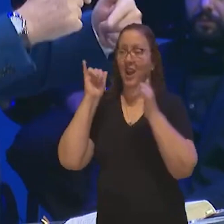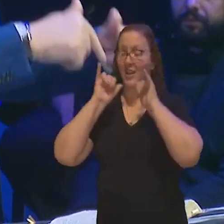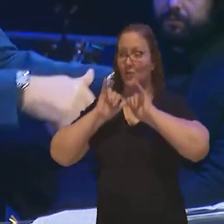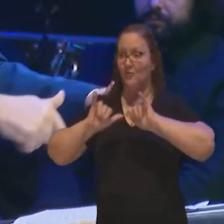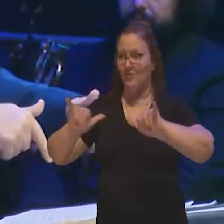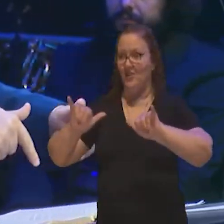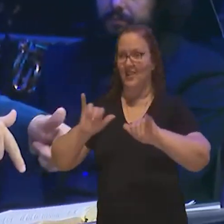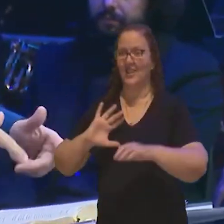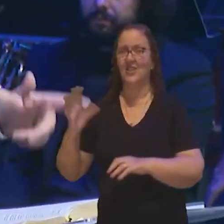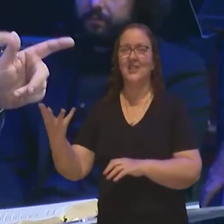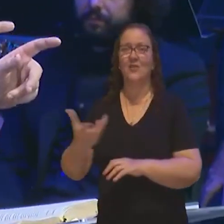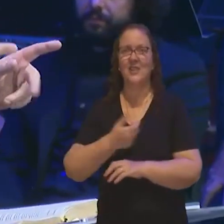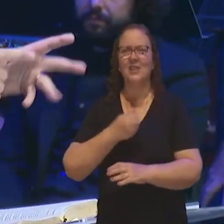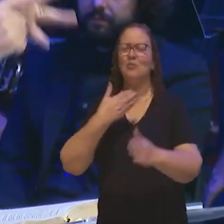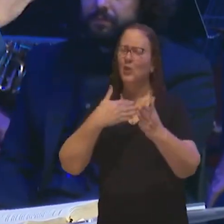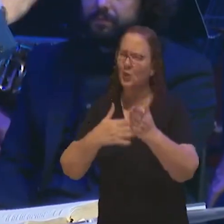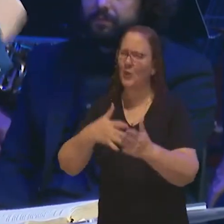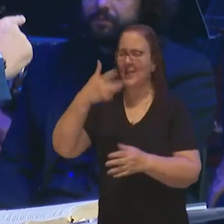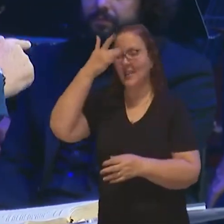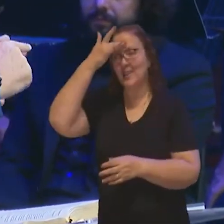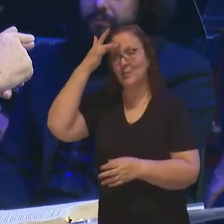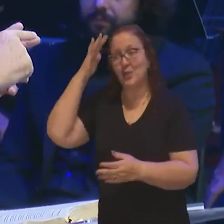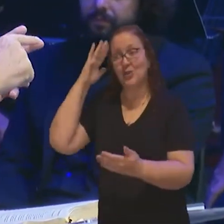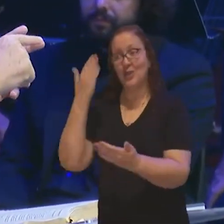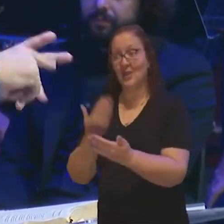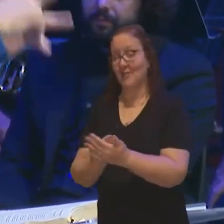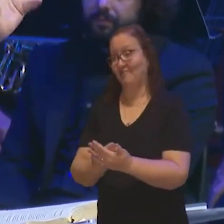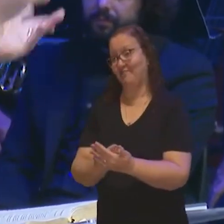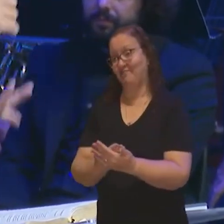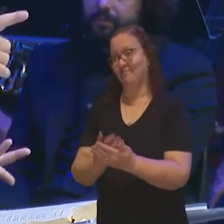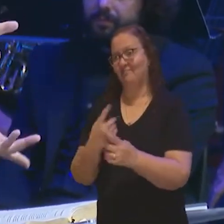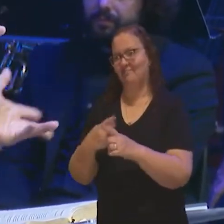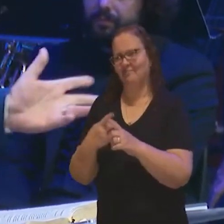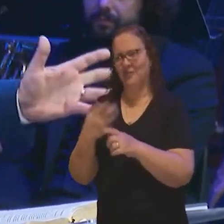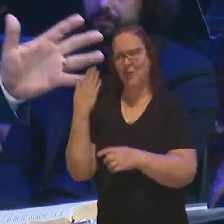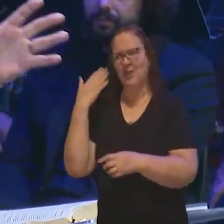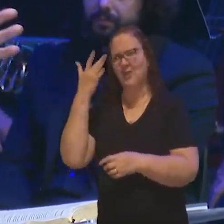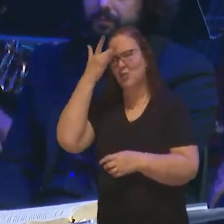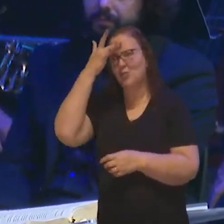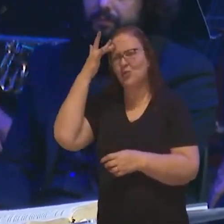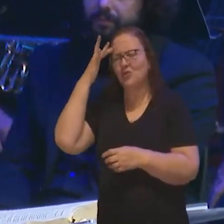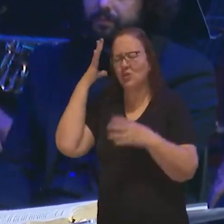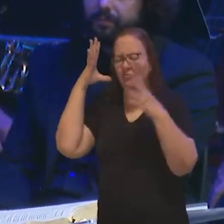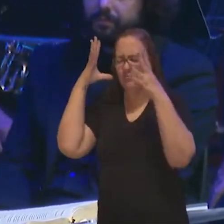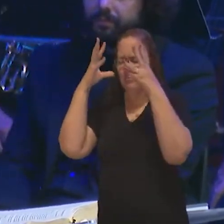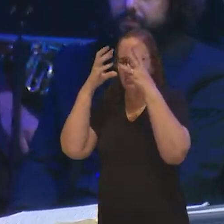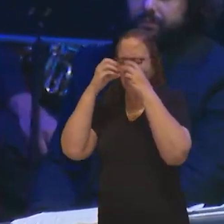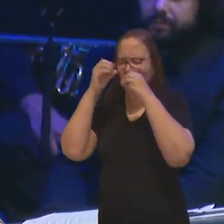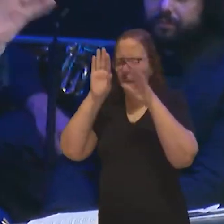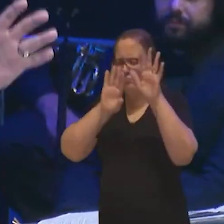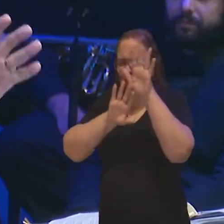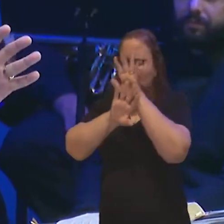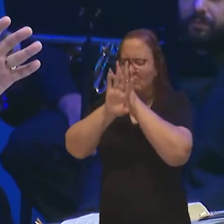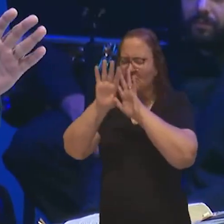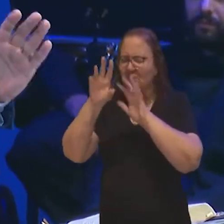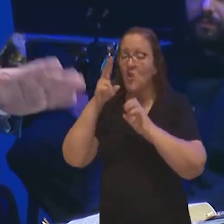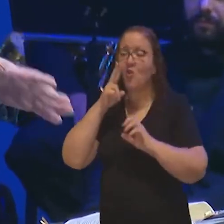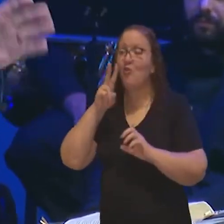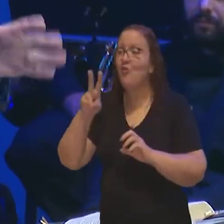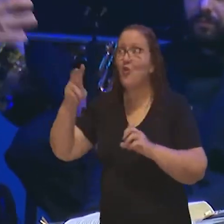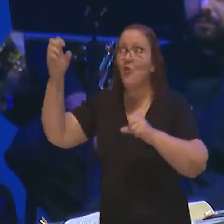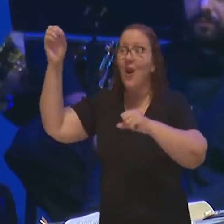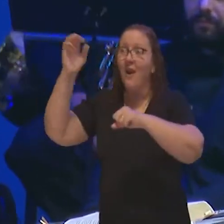para todo aquele que crê. Por quê? Porque o povo que andava em trevas viu uma grande luz. Aqueles que estavam na sombra da